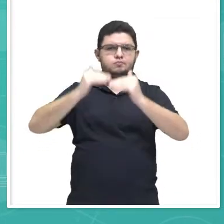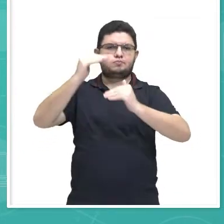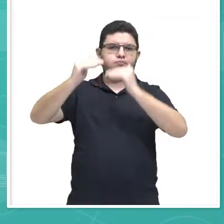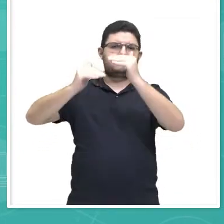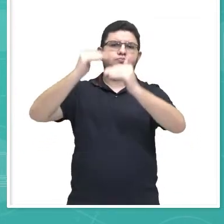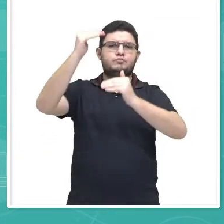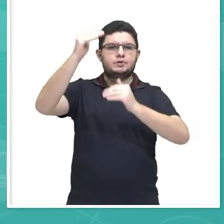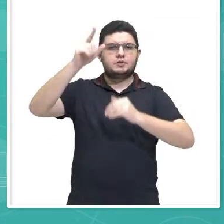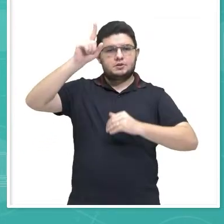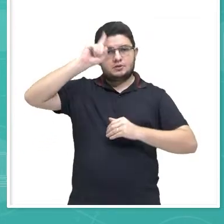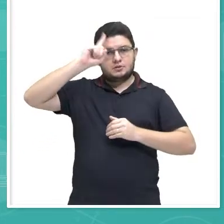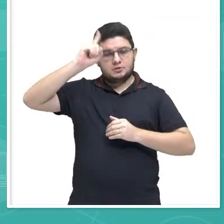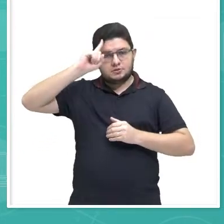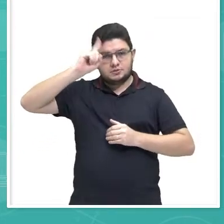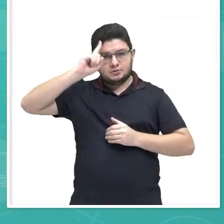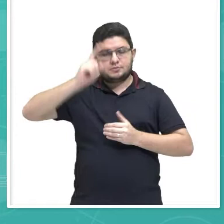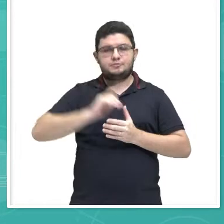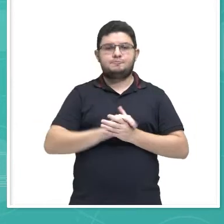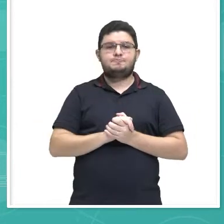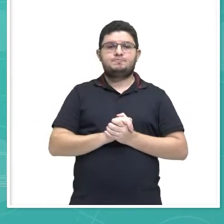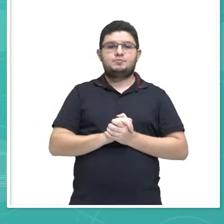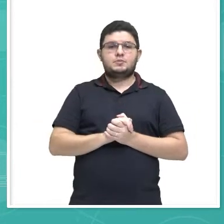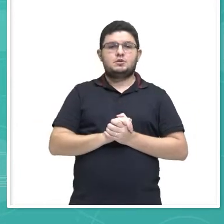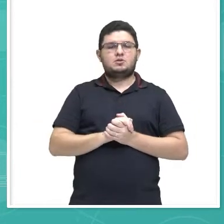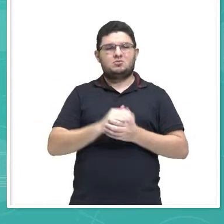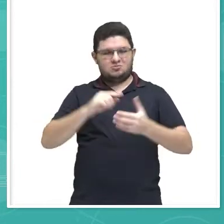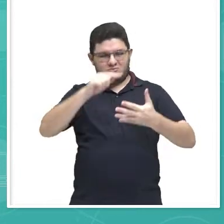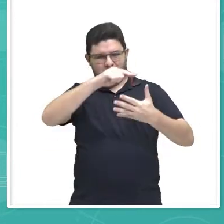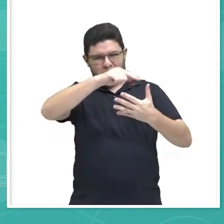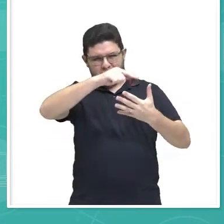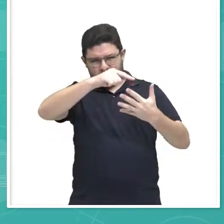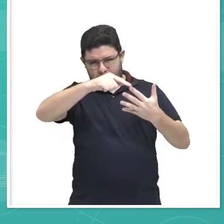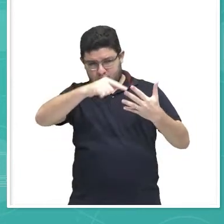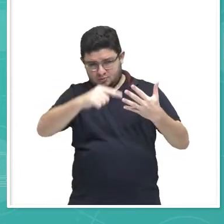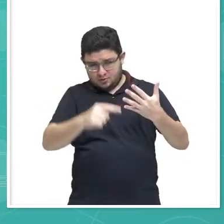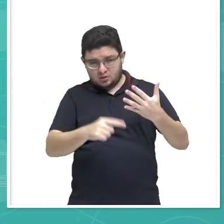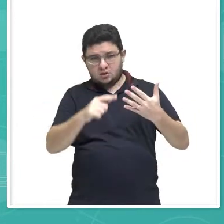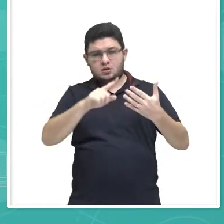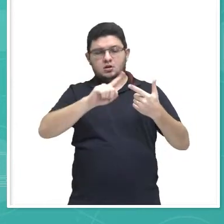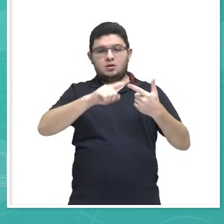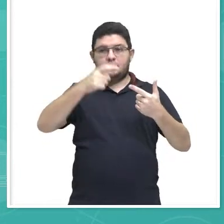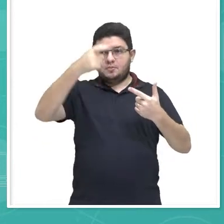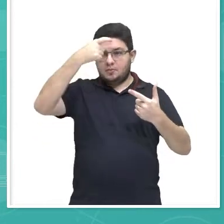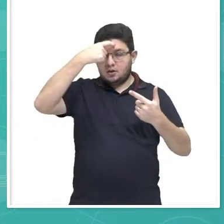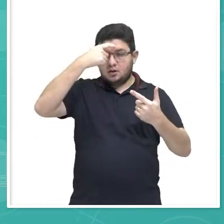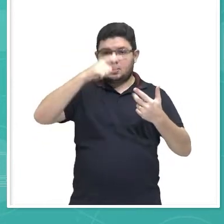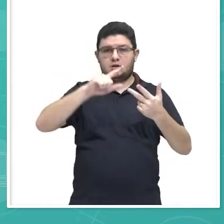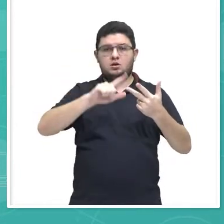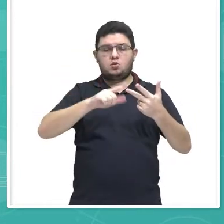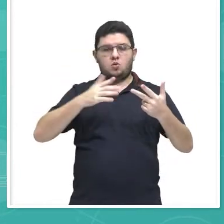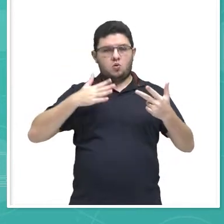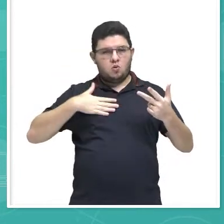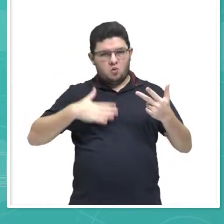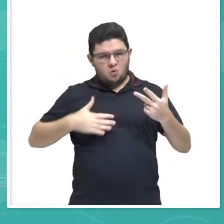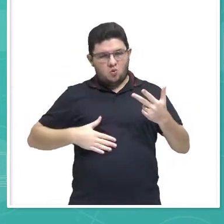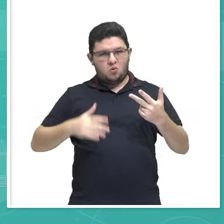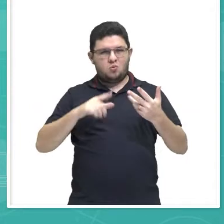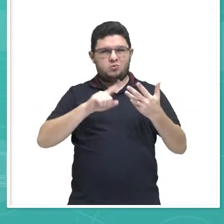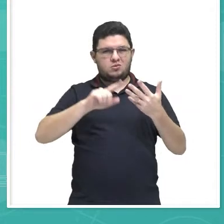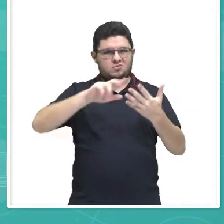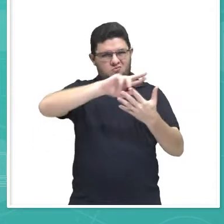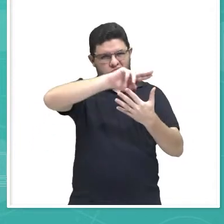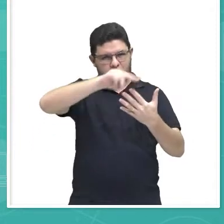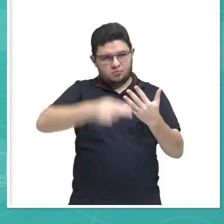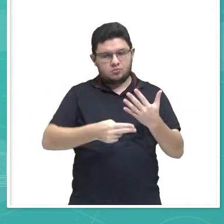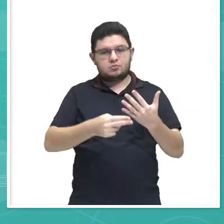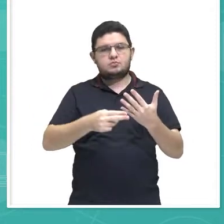Então, juntando tudo isso, a mente, o corpo e o espírito, né, integrando tudo numa prática só. E